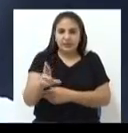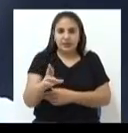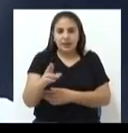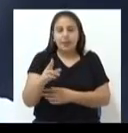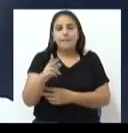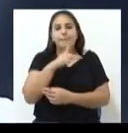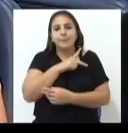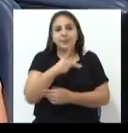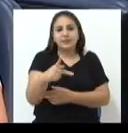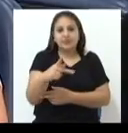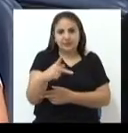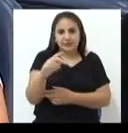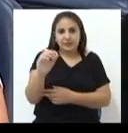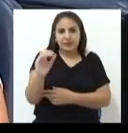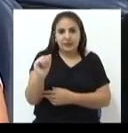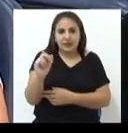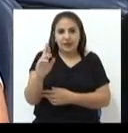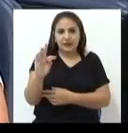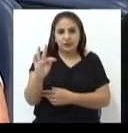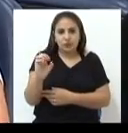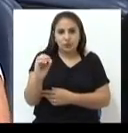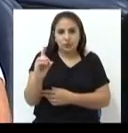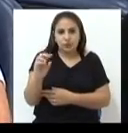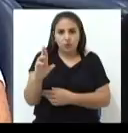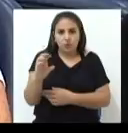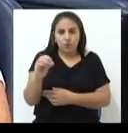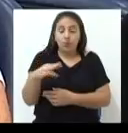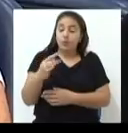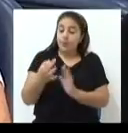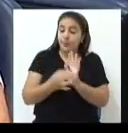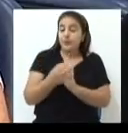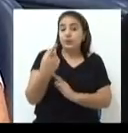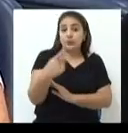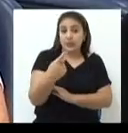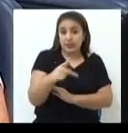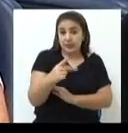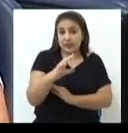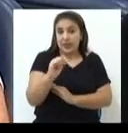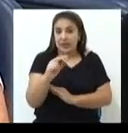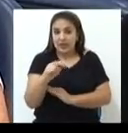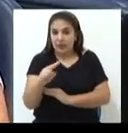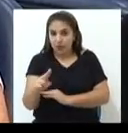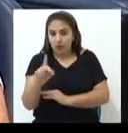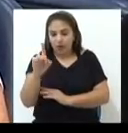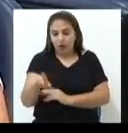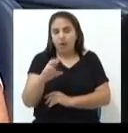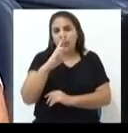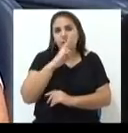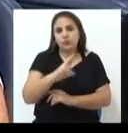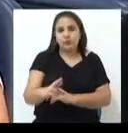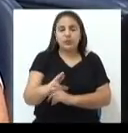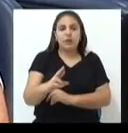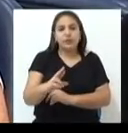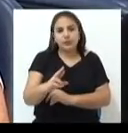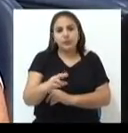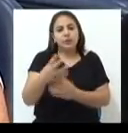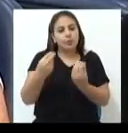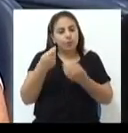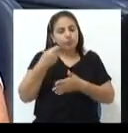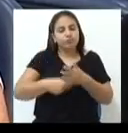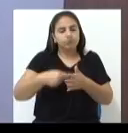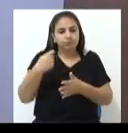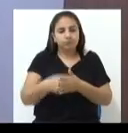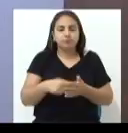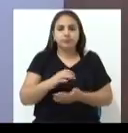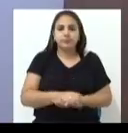do cartódromo. Na opinião dele, o título de campeão de Cacau Risse é resultado de talento e muito